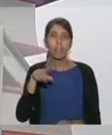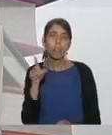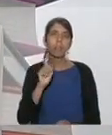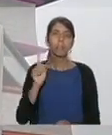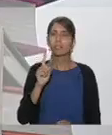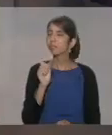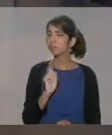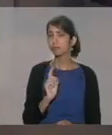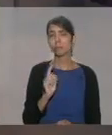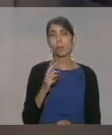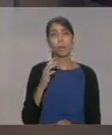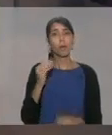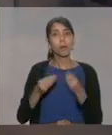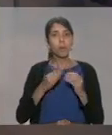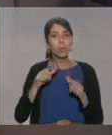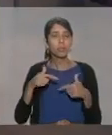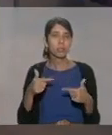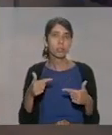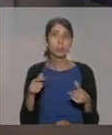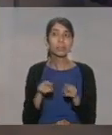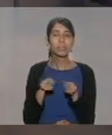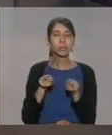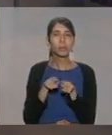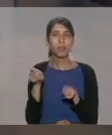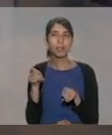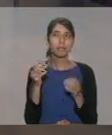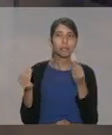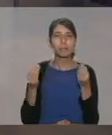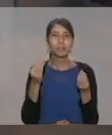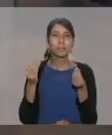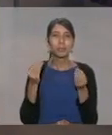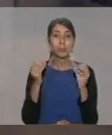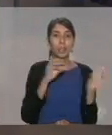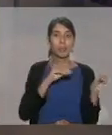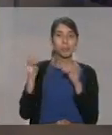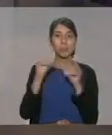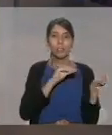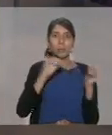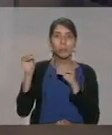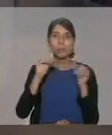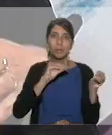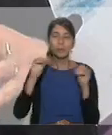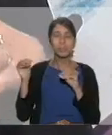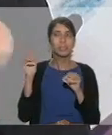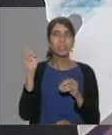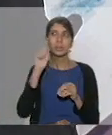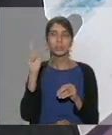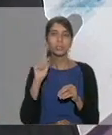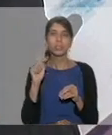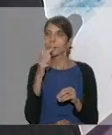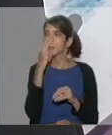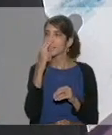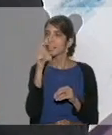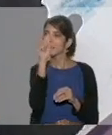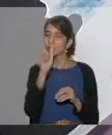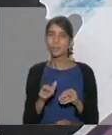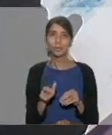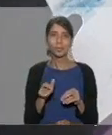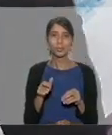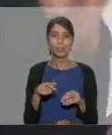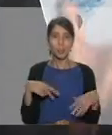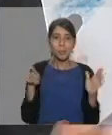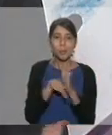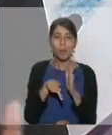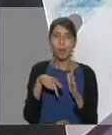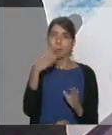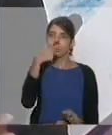é, o que você será. Sim. São suas ações. Não, e ela também meio deslocada, porque como ela se muda muito, ela não é uma personagem assim